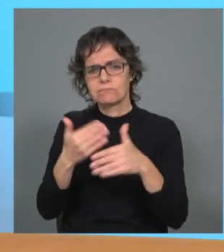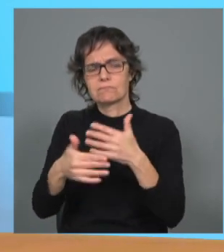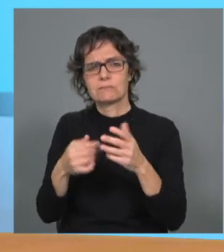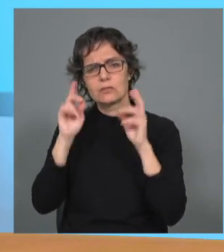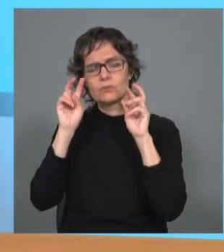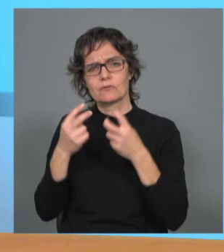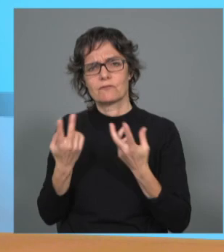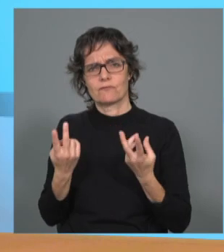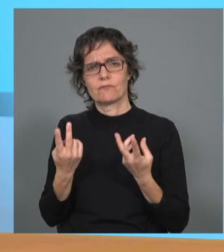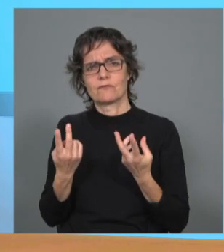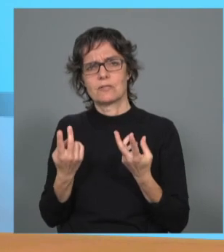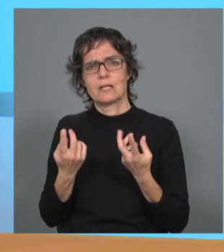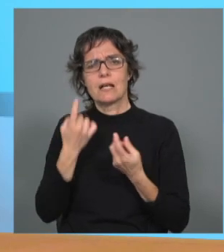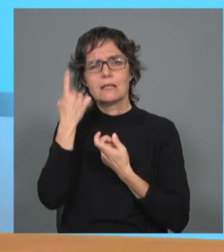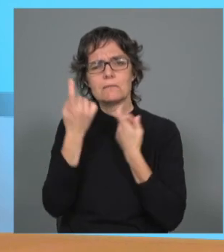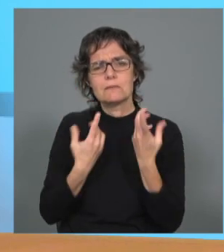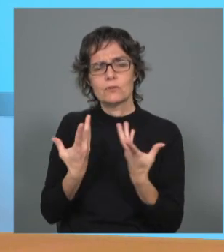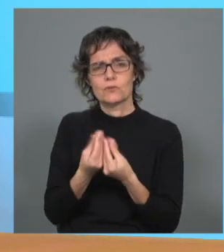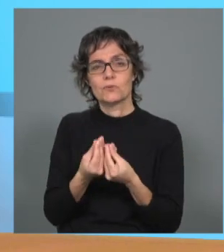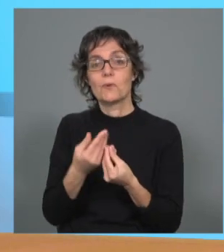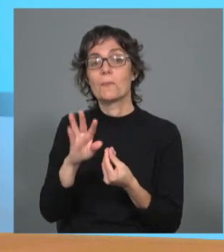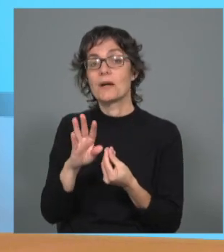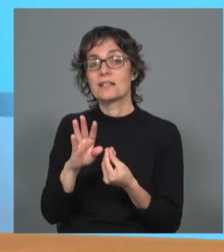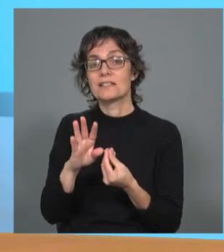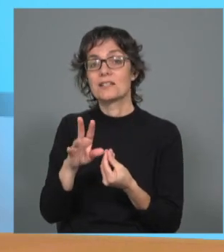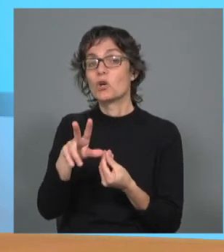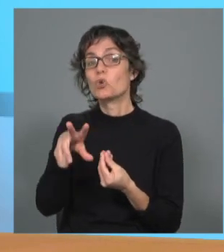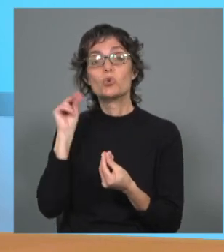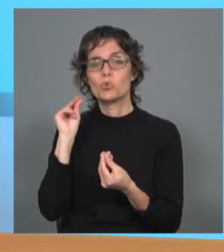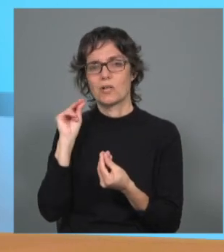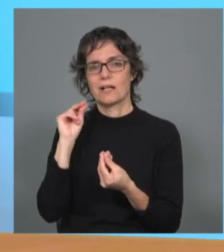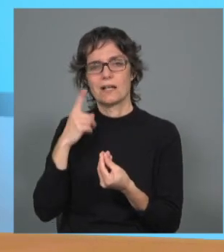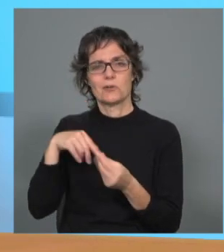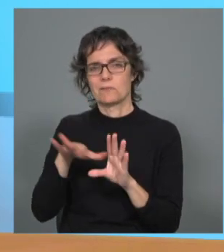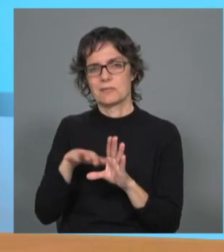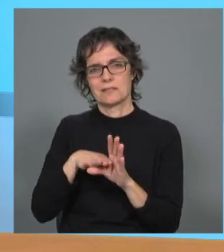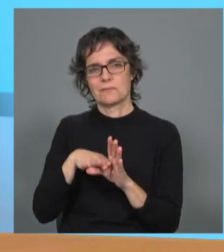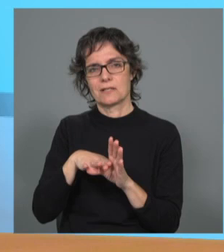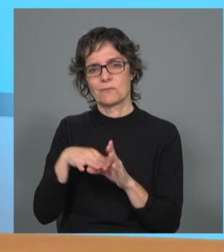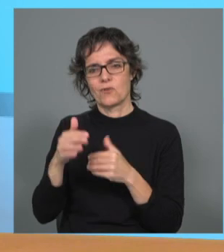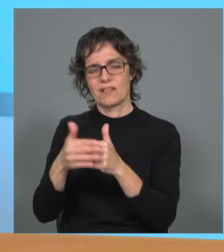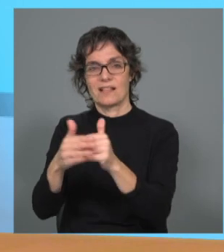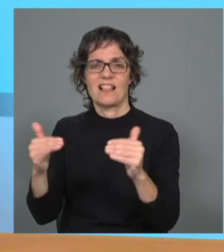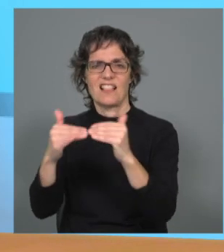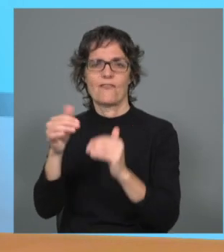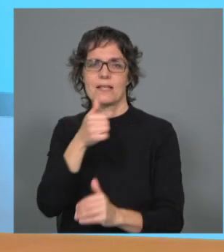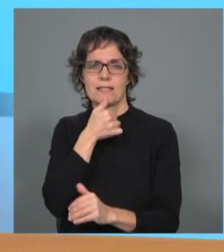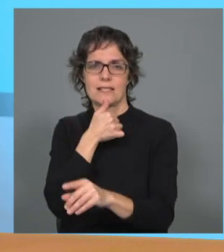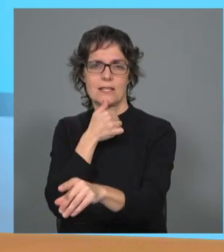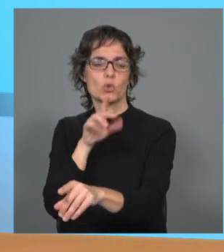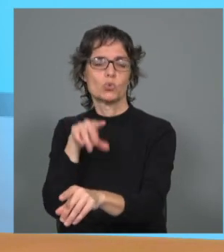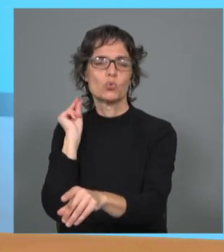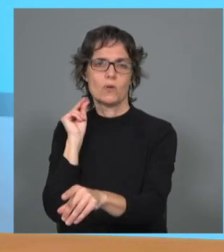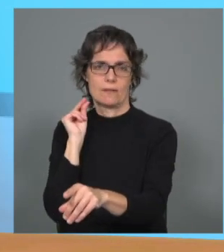reflexão, mas nunca no processo de decisão. E eu acho que hoje em dia, e falou na questão